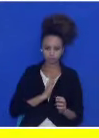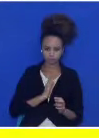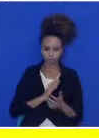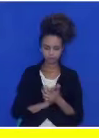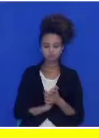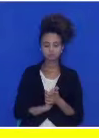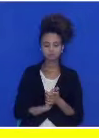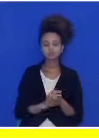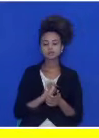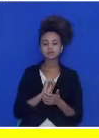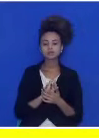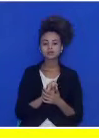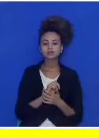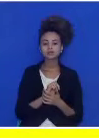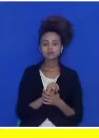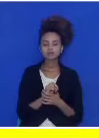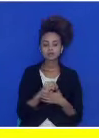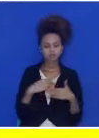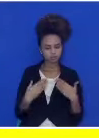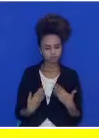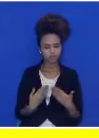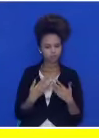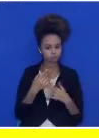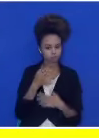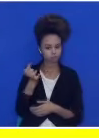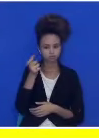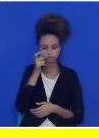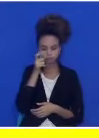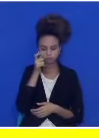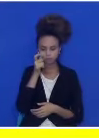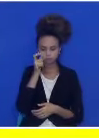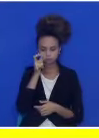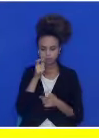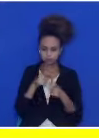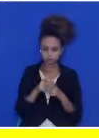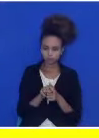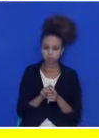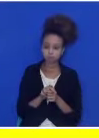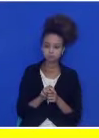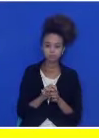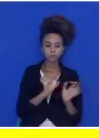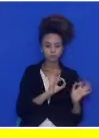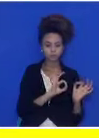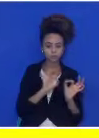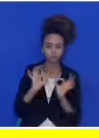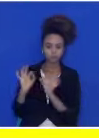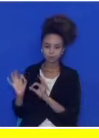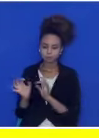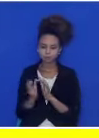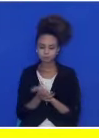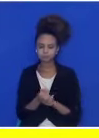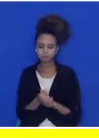do coração, ganha. Portanto, acompanhe a sua aposta e confira até o